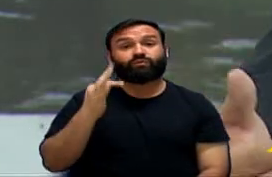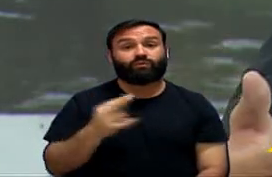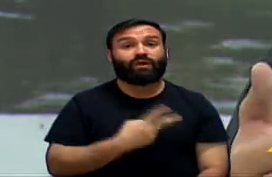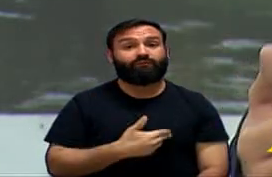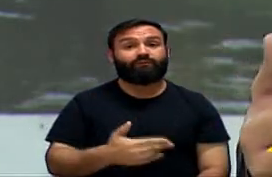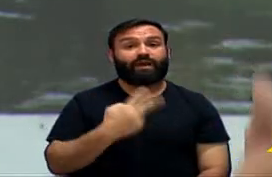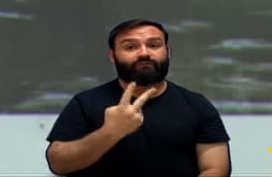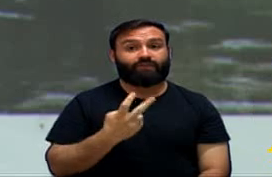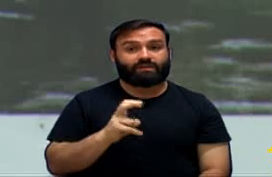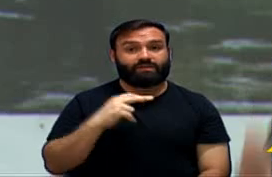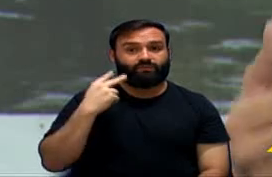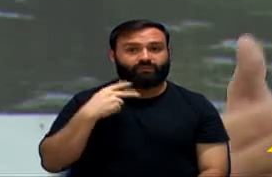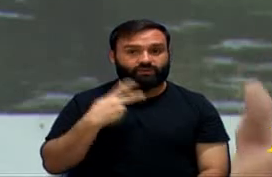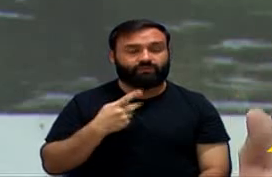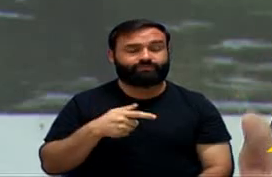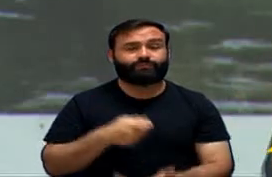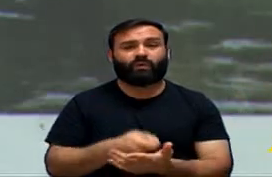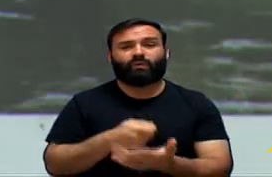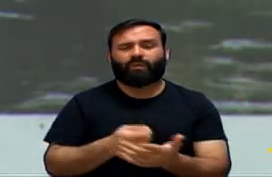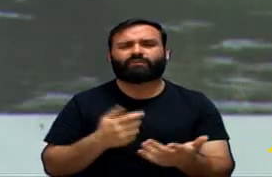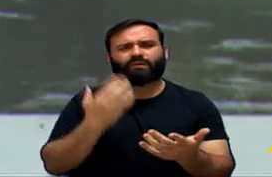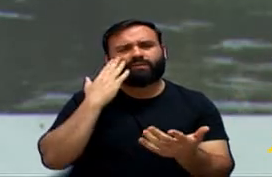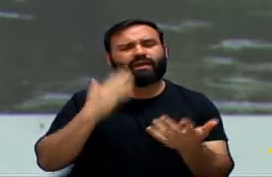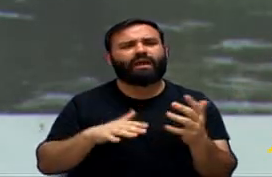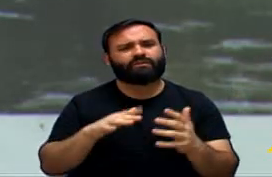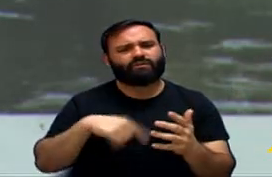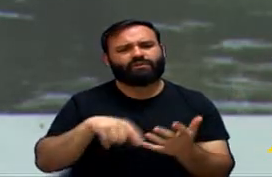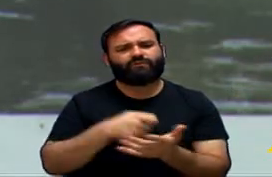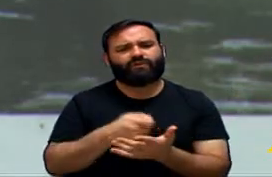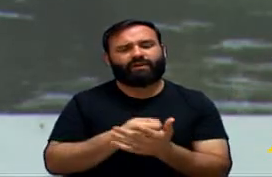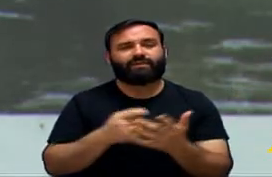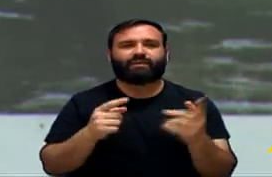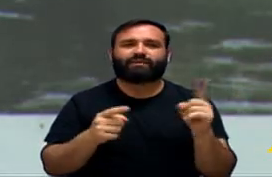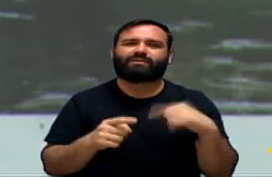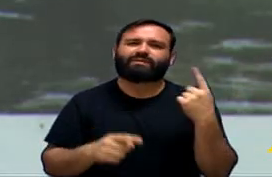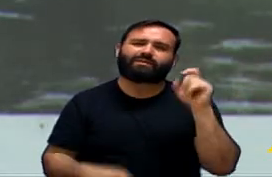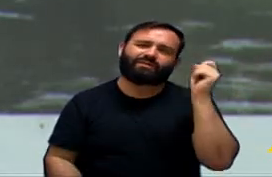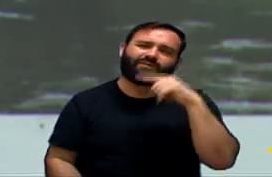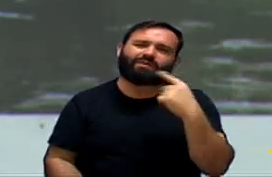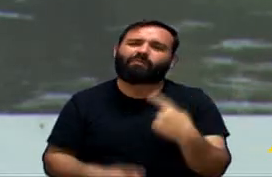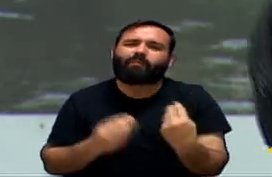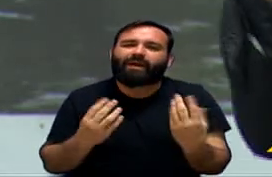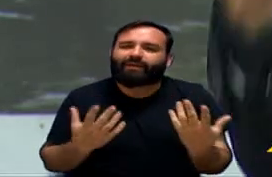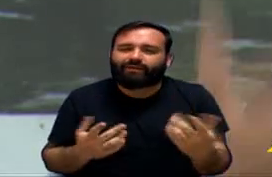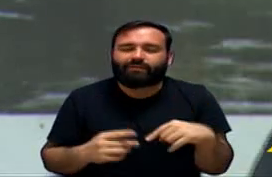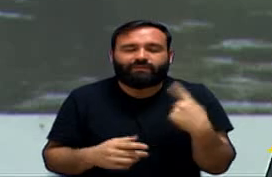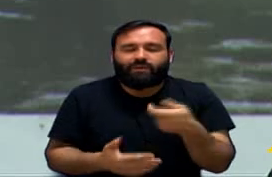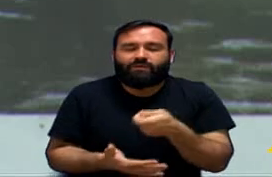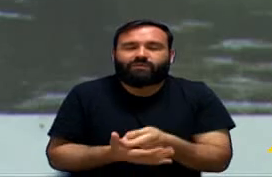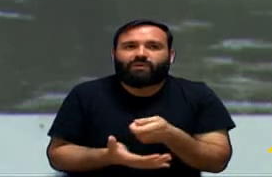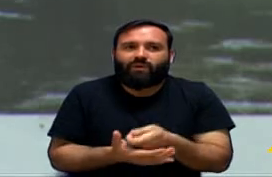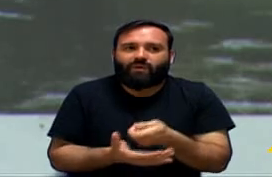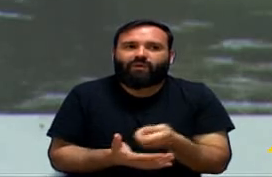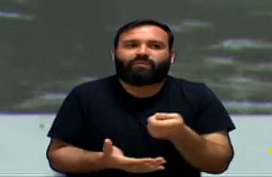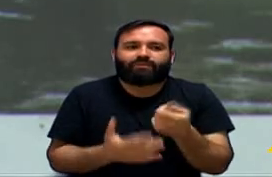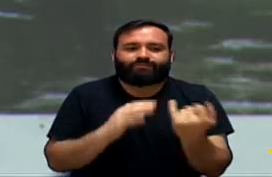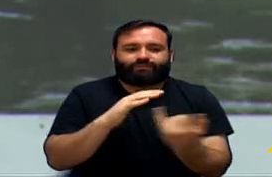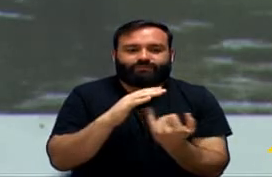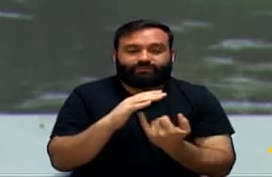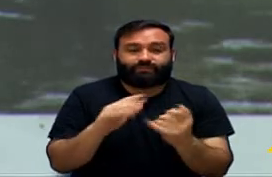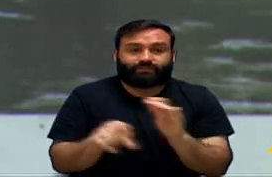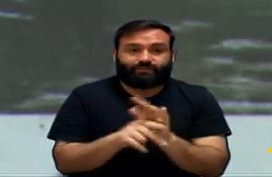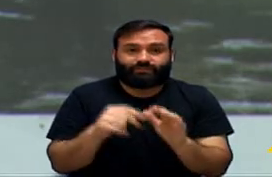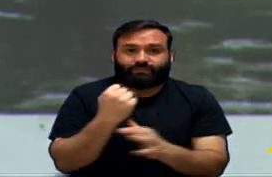estaremos em 25 cobrar eu sei que a gente faz isso né É difícil até para nós porque a gente faz isso né Vereador nós cobramos As instituições de